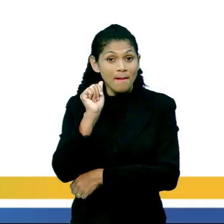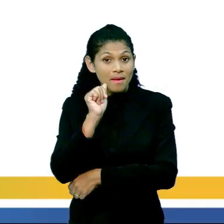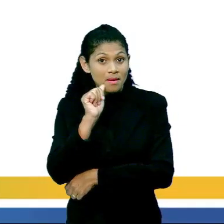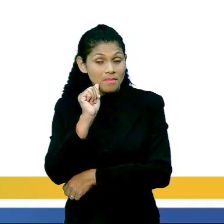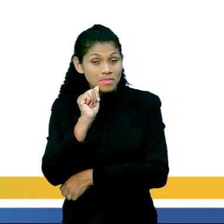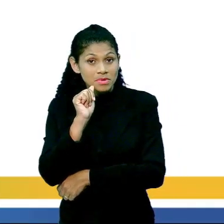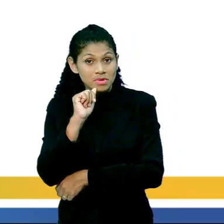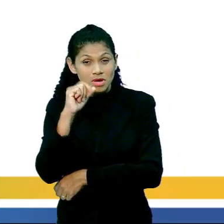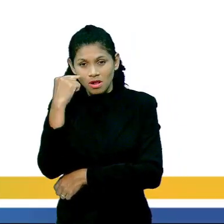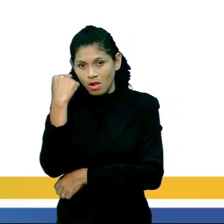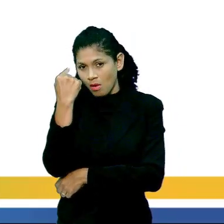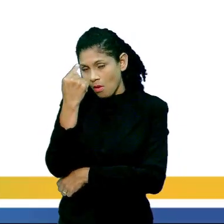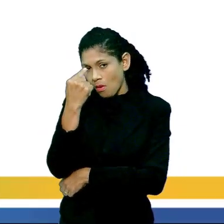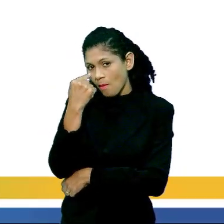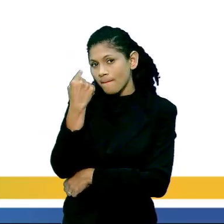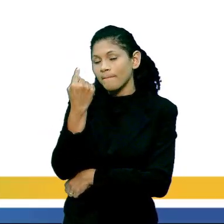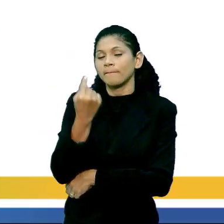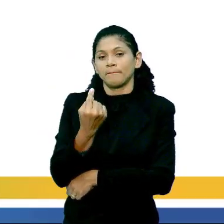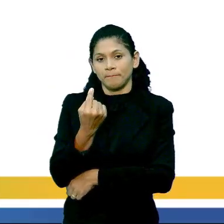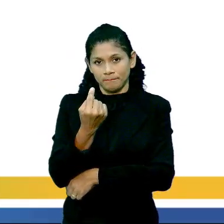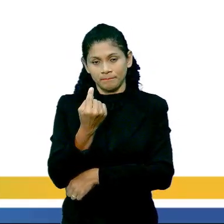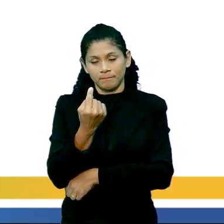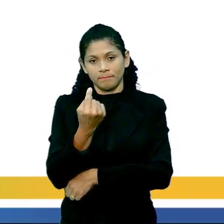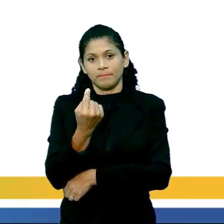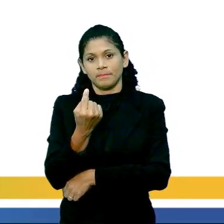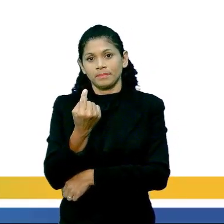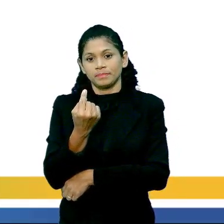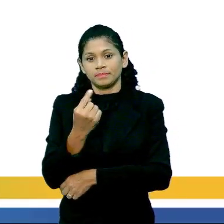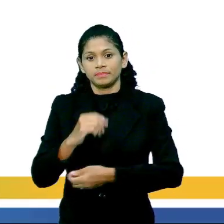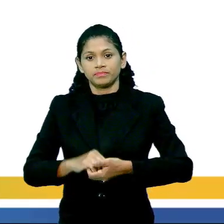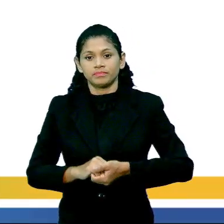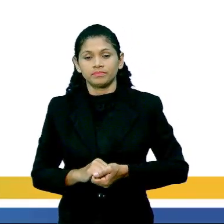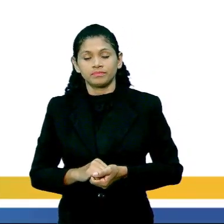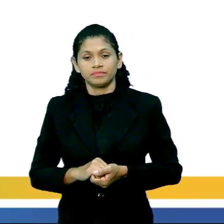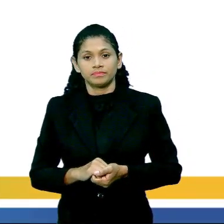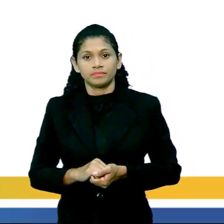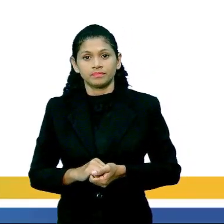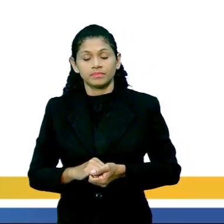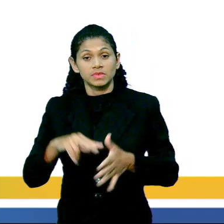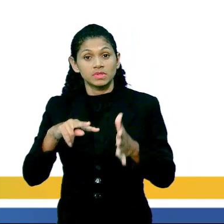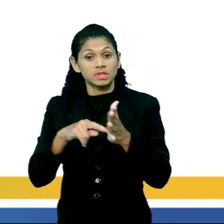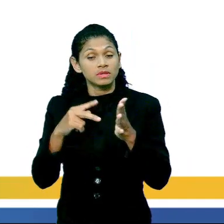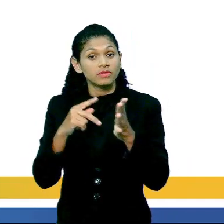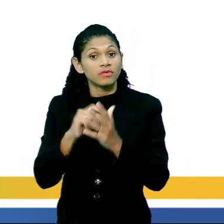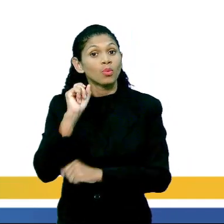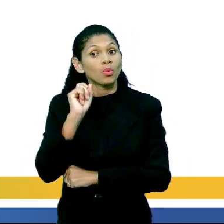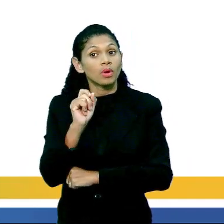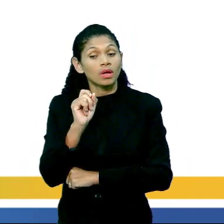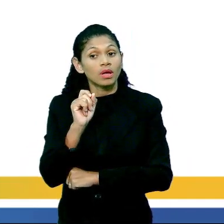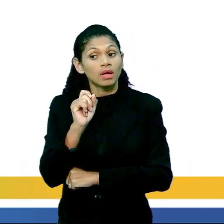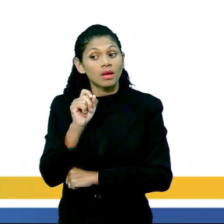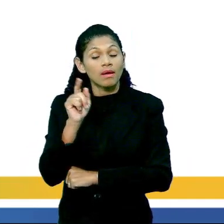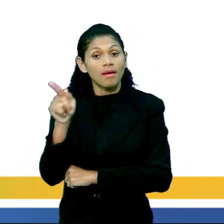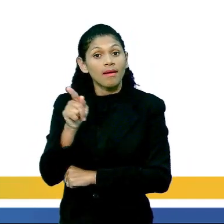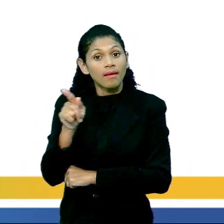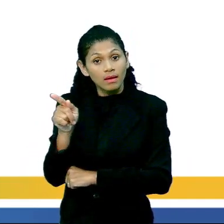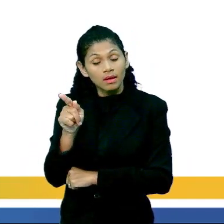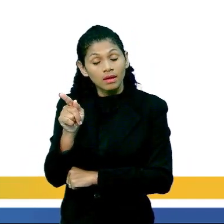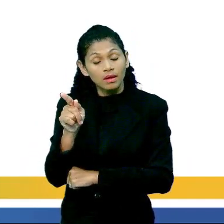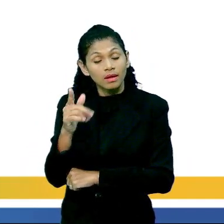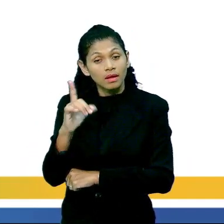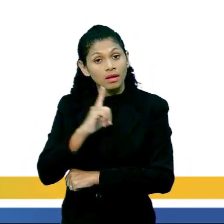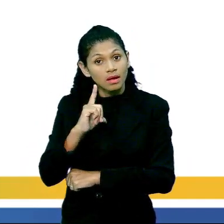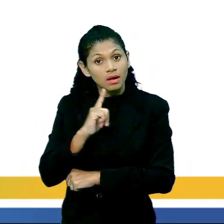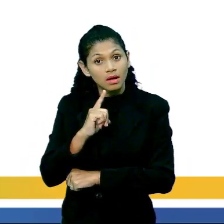ou seja ela tem né ela tem atenção de todos tá aí